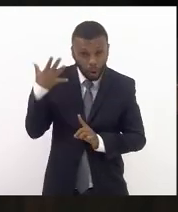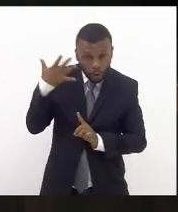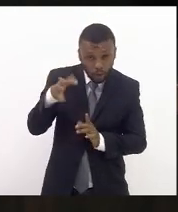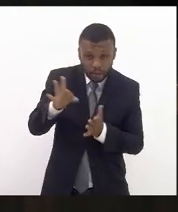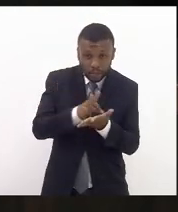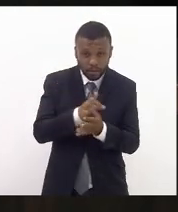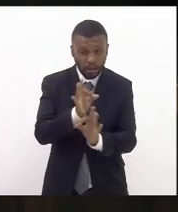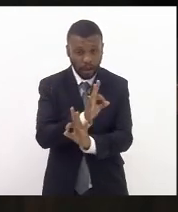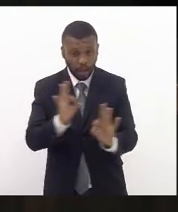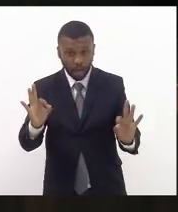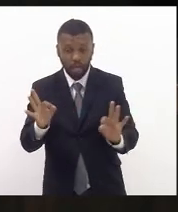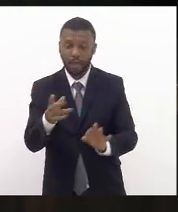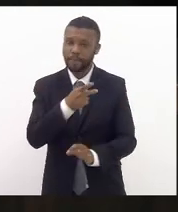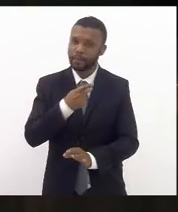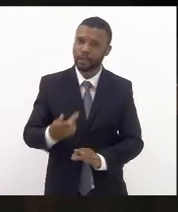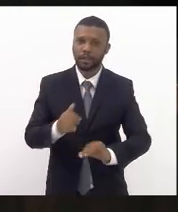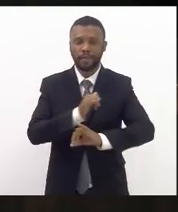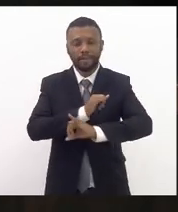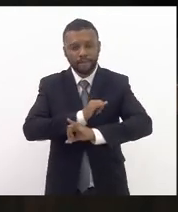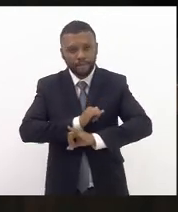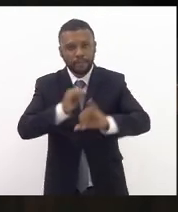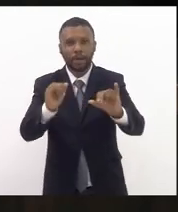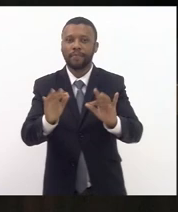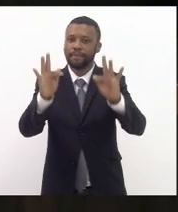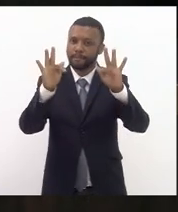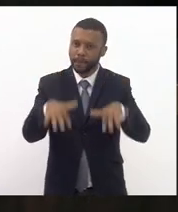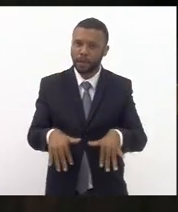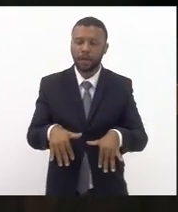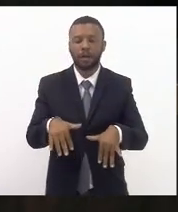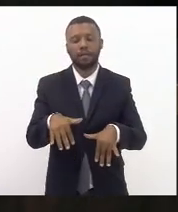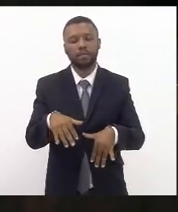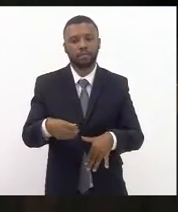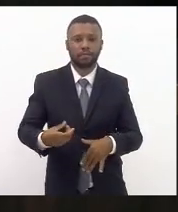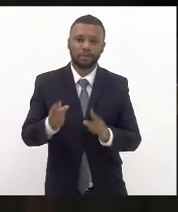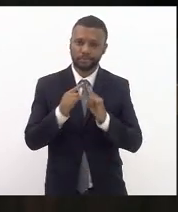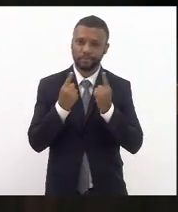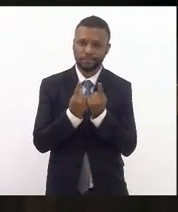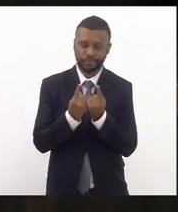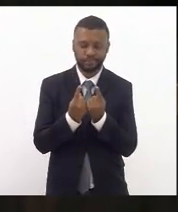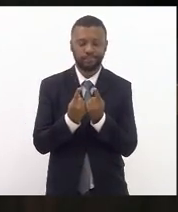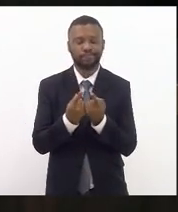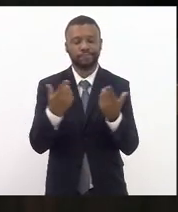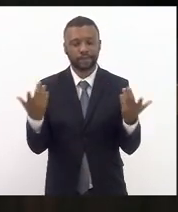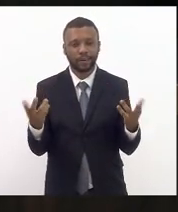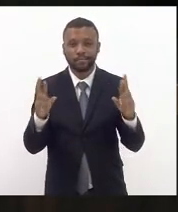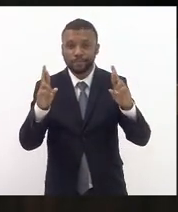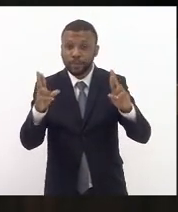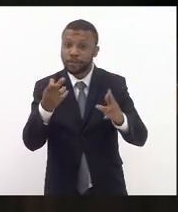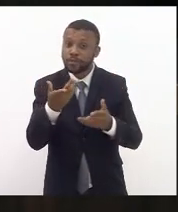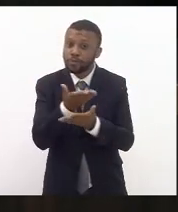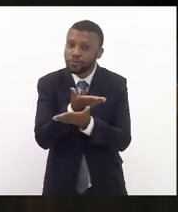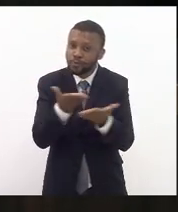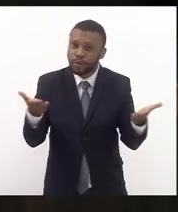inscritos, a presidência declara encerrada a presente sessão. Tenham todos